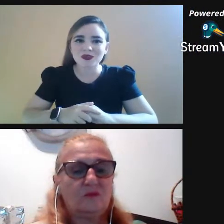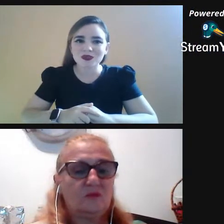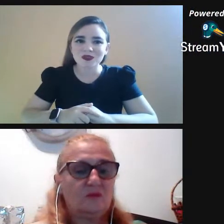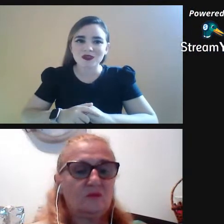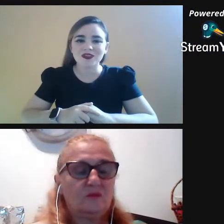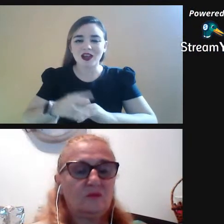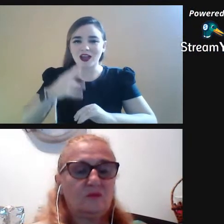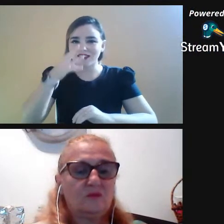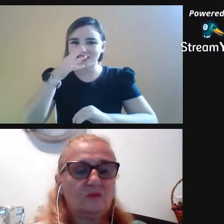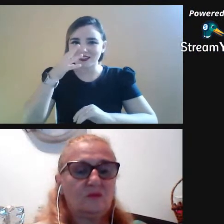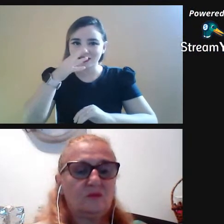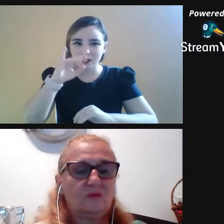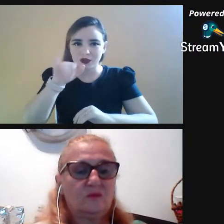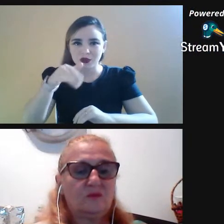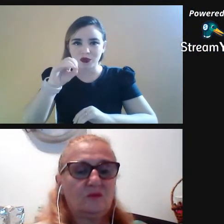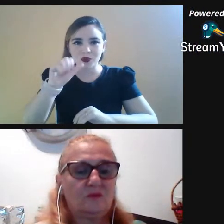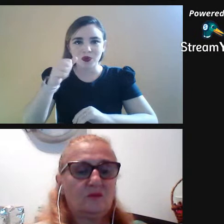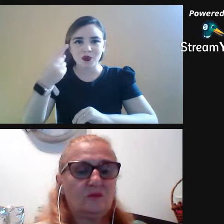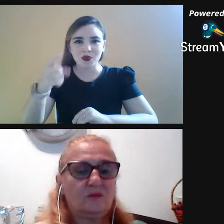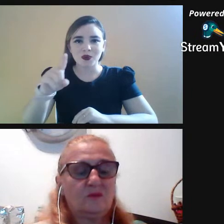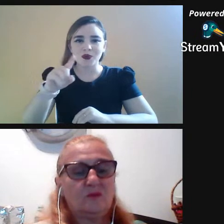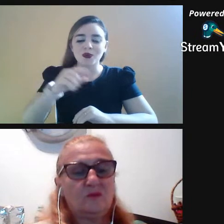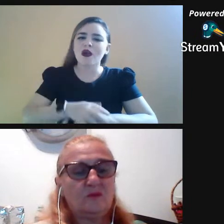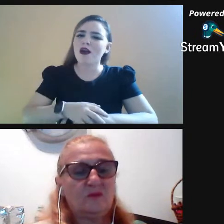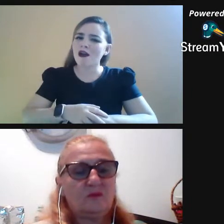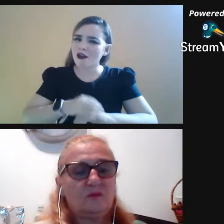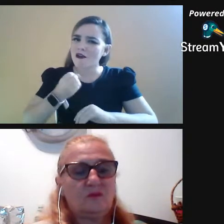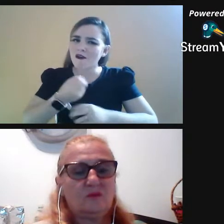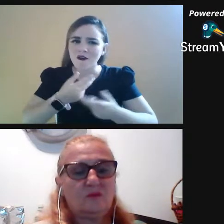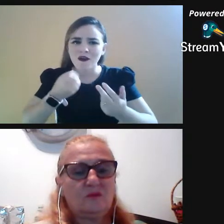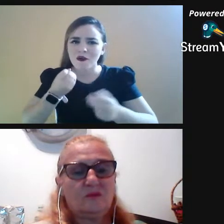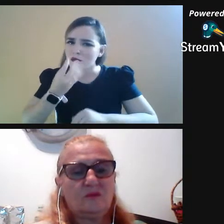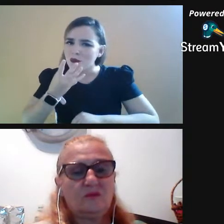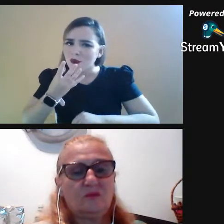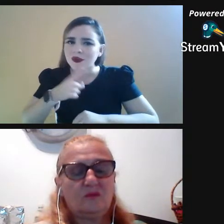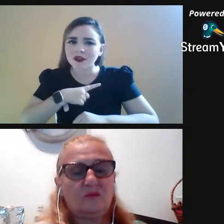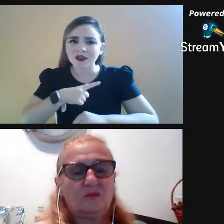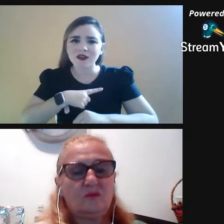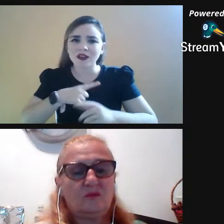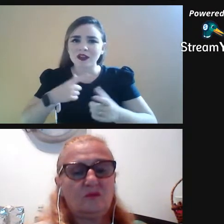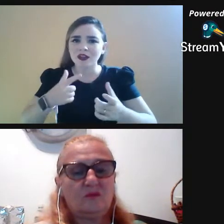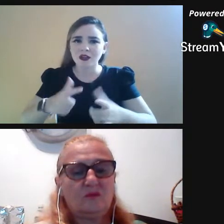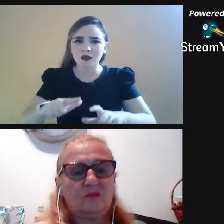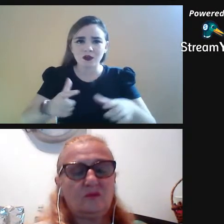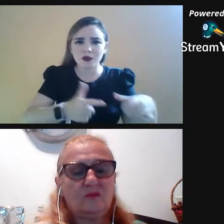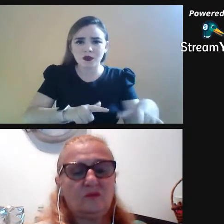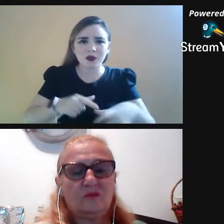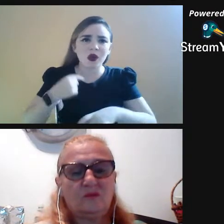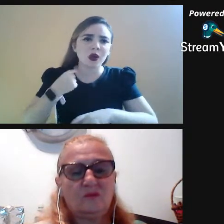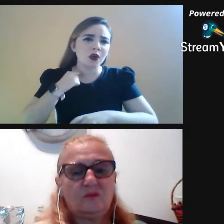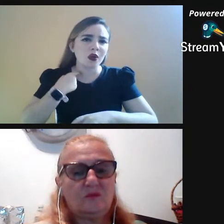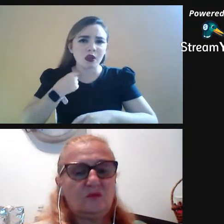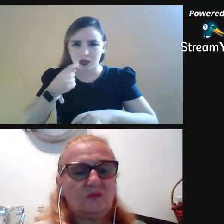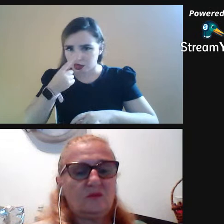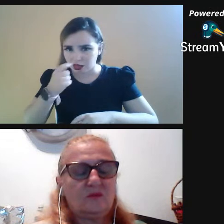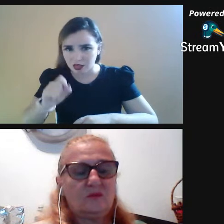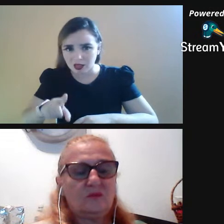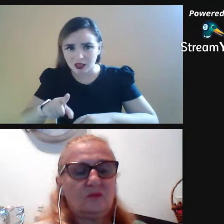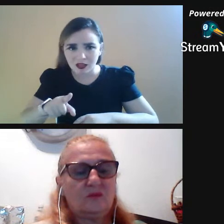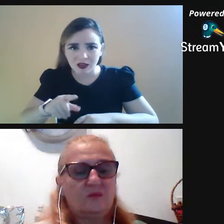de quem está nos assistindo. O João Davi colocou aqui, olha, coisa boa que tem ilhas que o lixo nunca vai chegar, por exemplo, é a